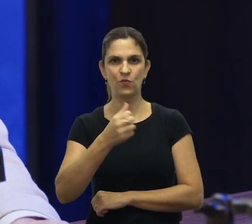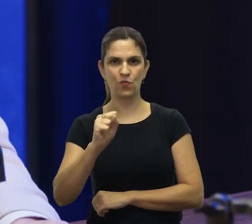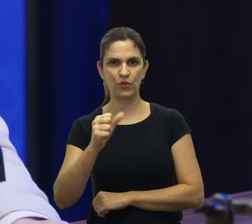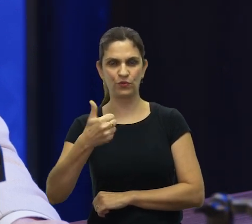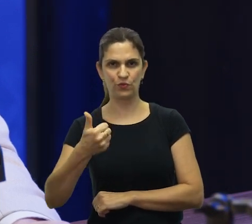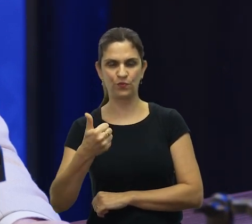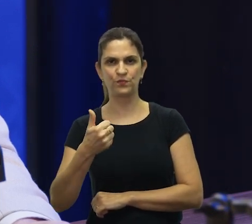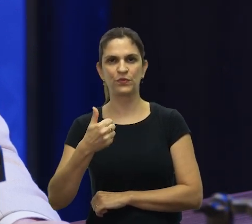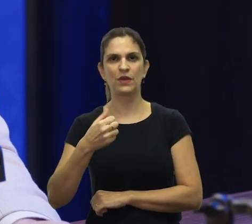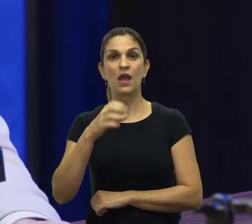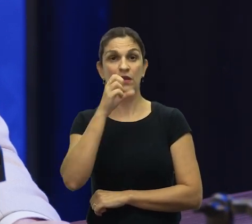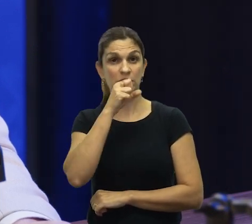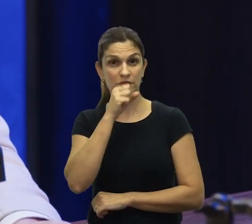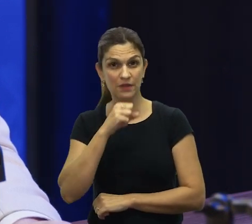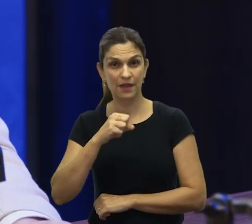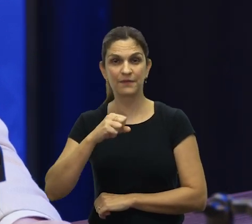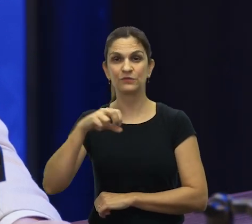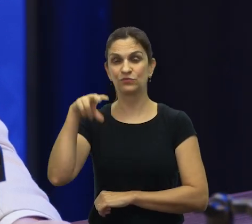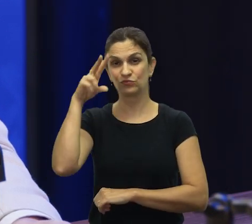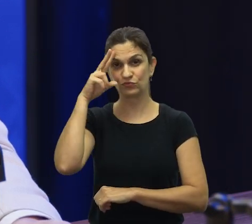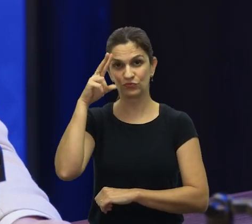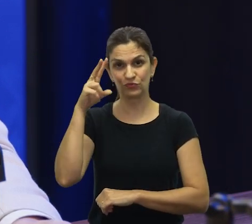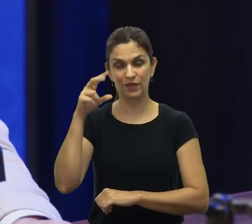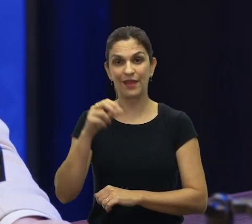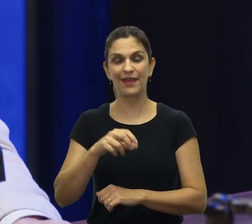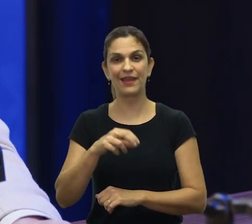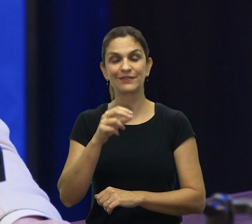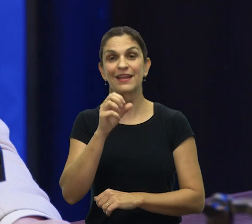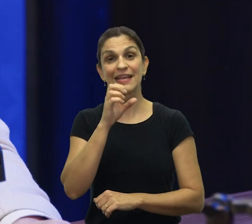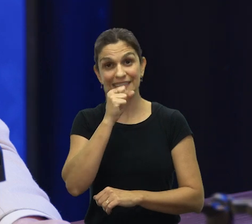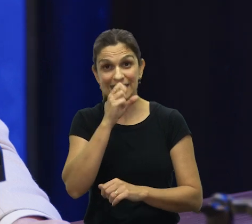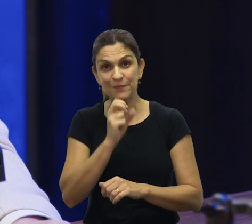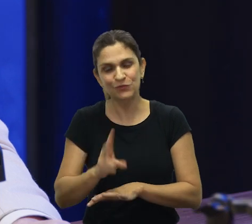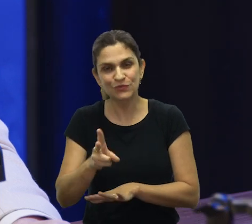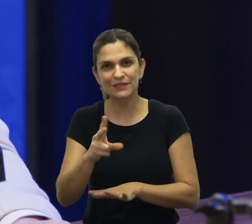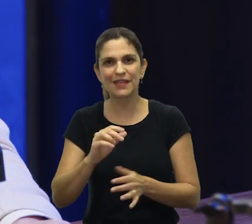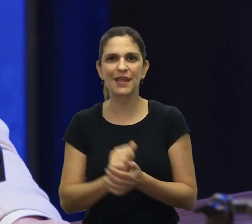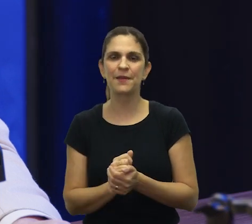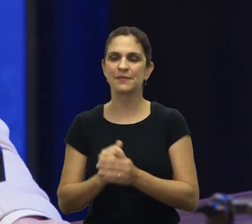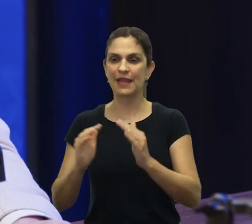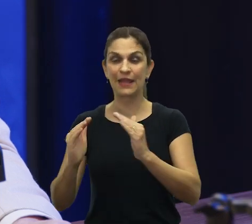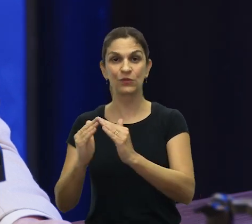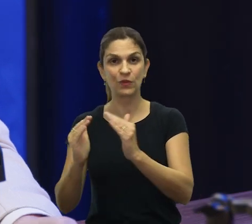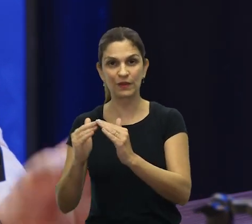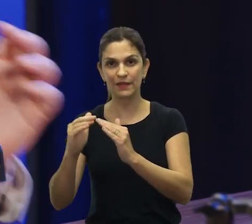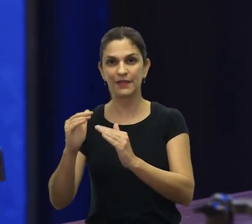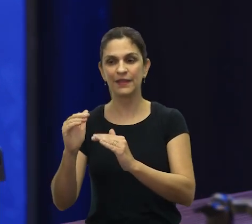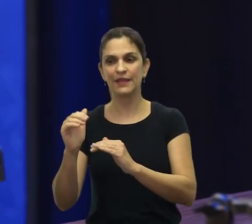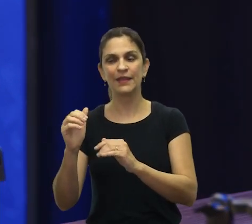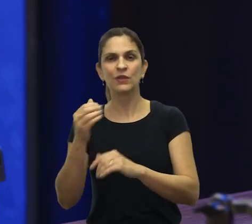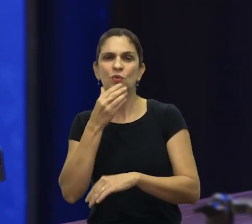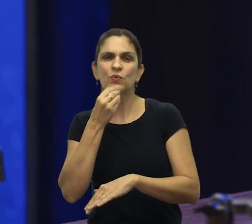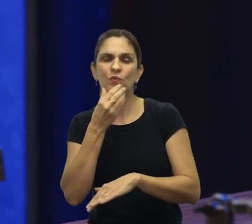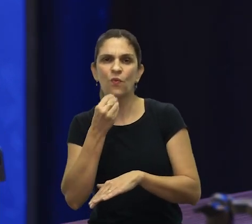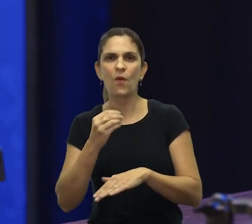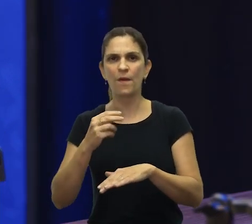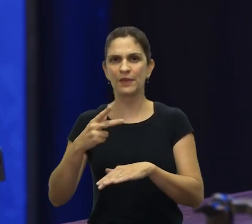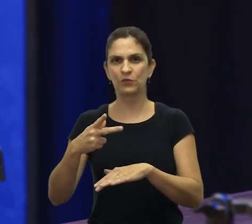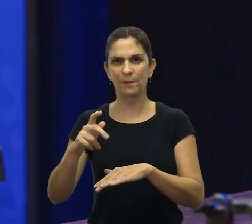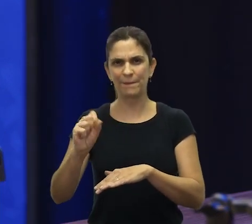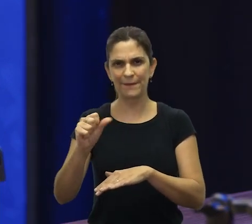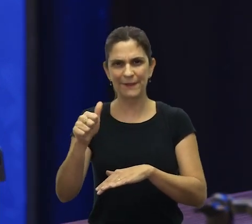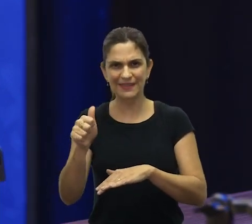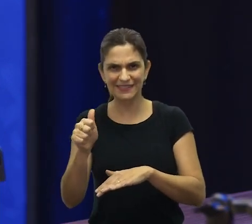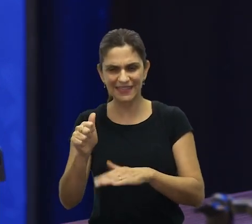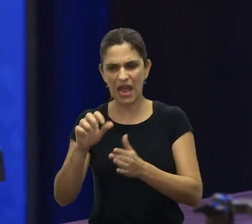todo sábado tem um convite tanto para a saúde do homem, onde tem a consulta e já colhemos o exame do PSA